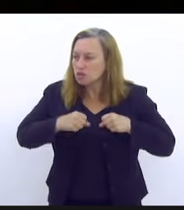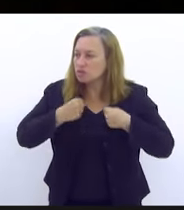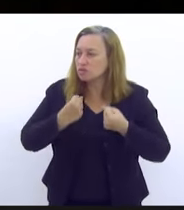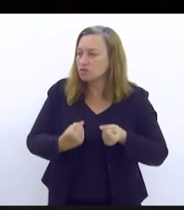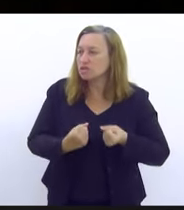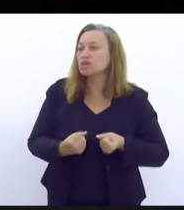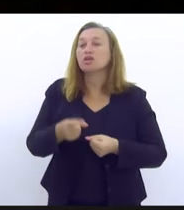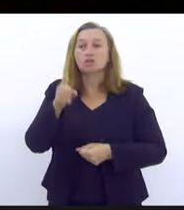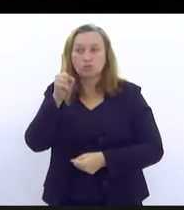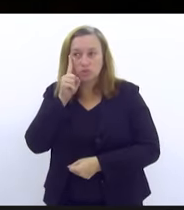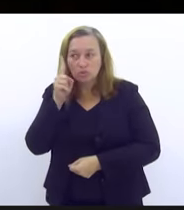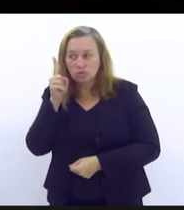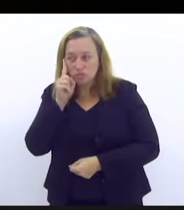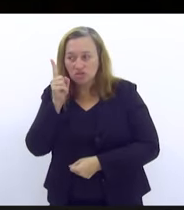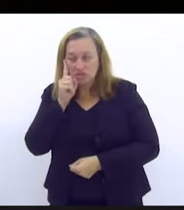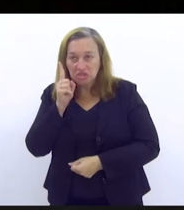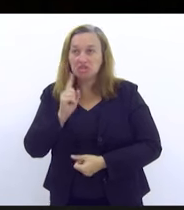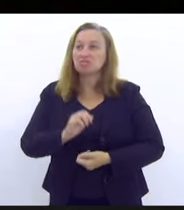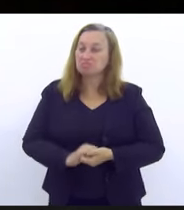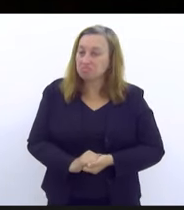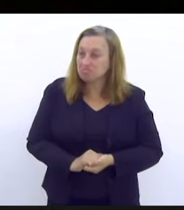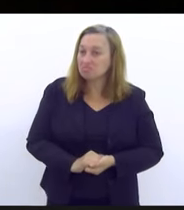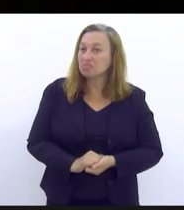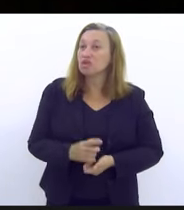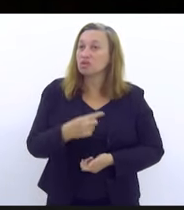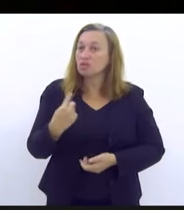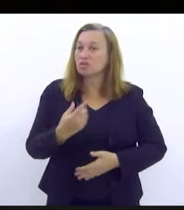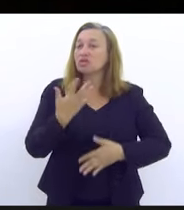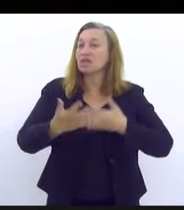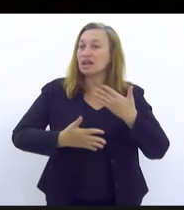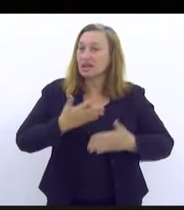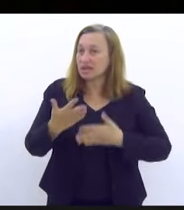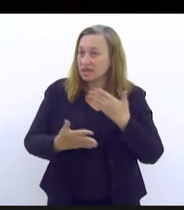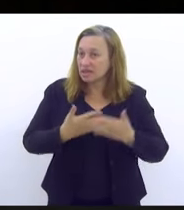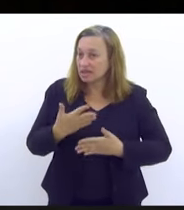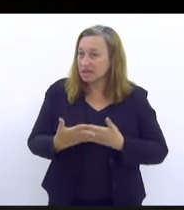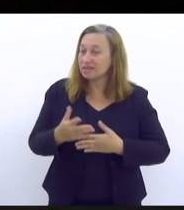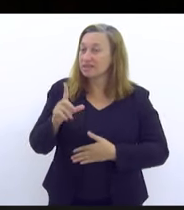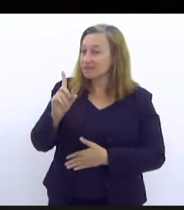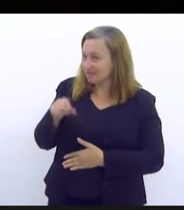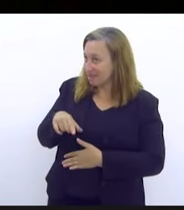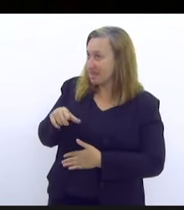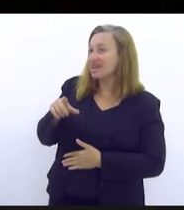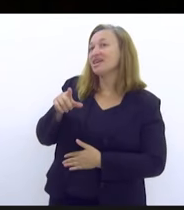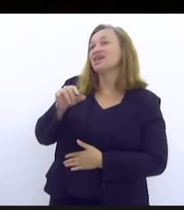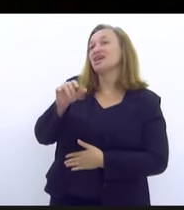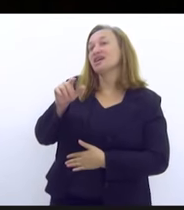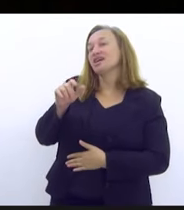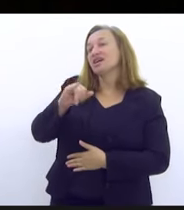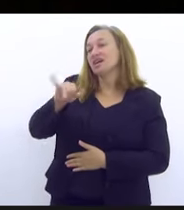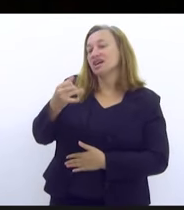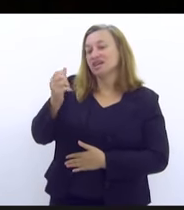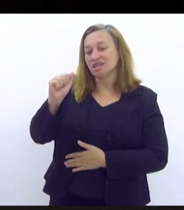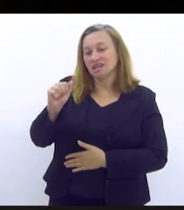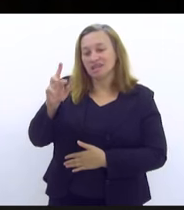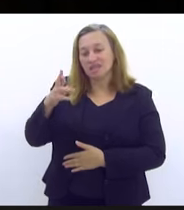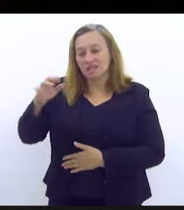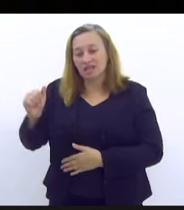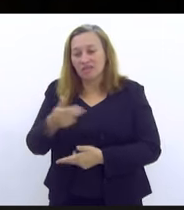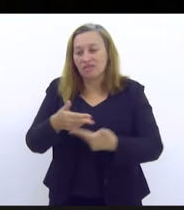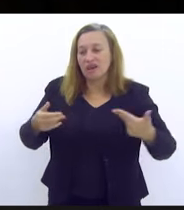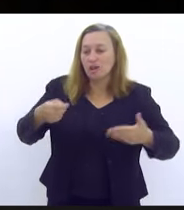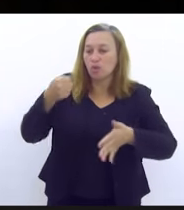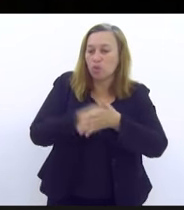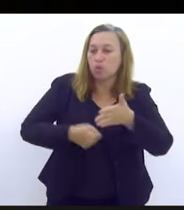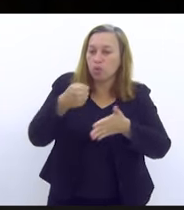a cada dia nos traz para nós grande recompensa, né, Jaciara? Quantas lutas que nós temos com